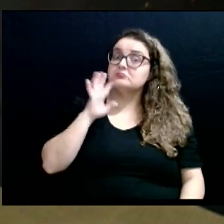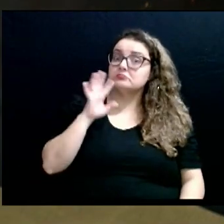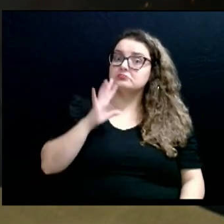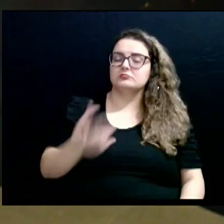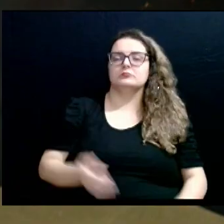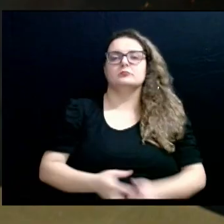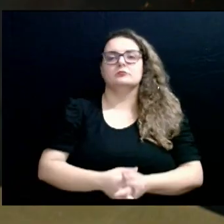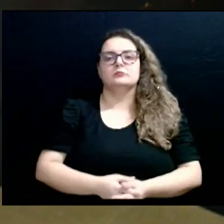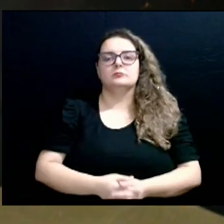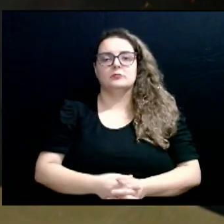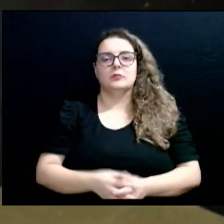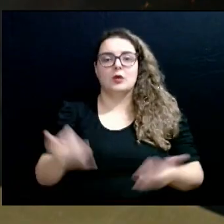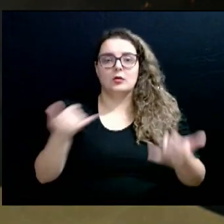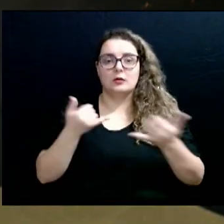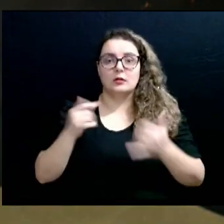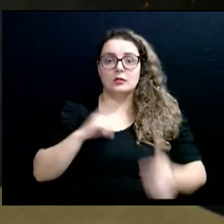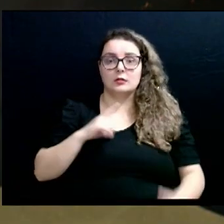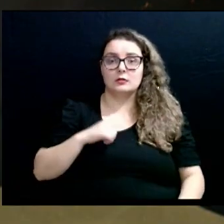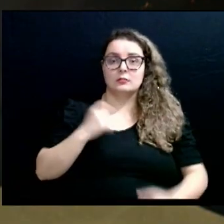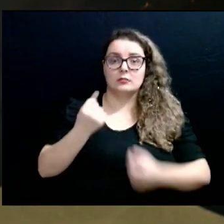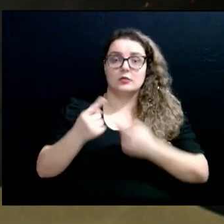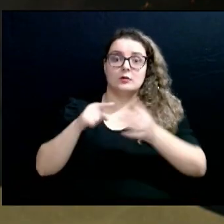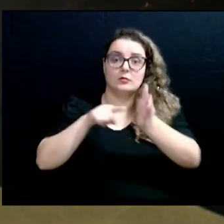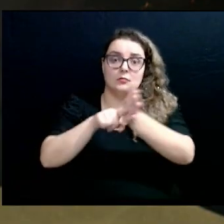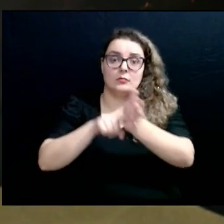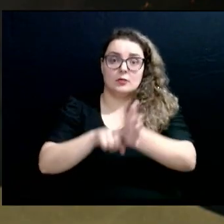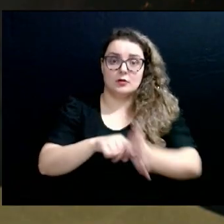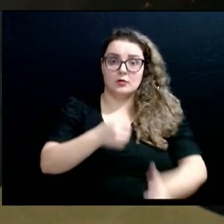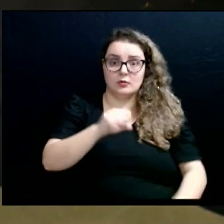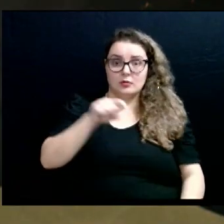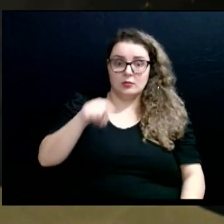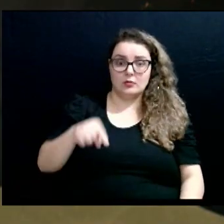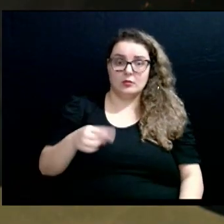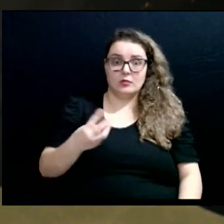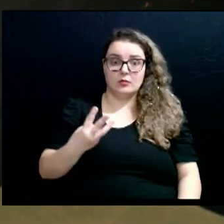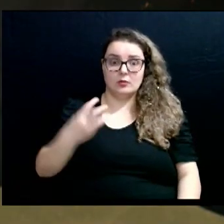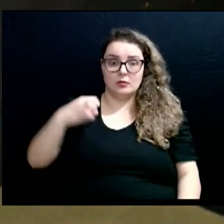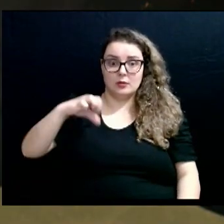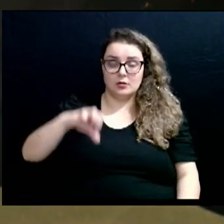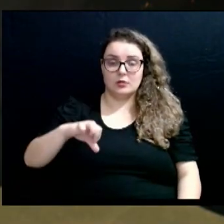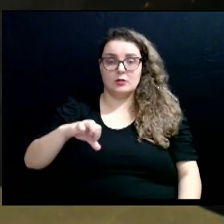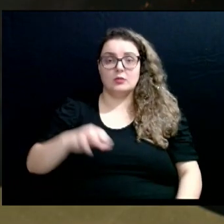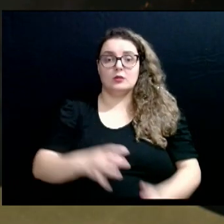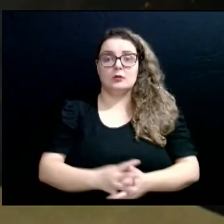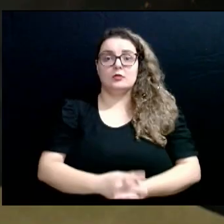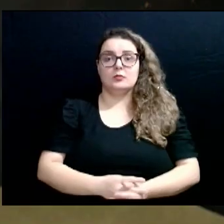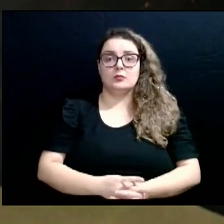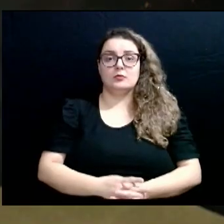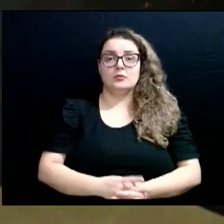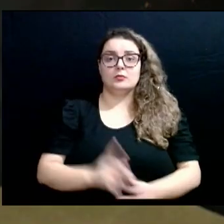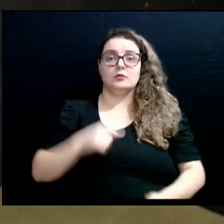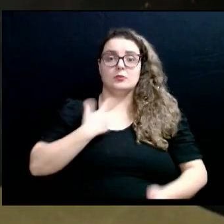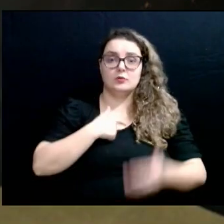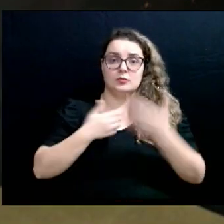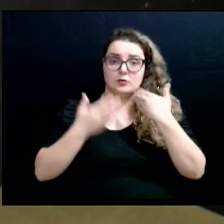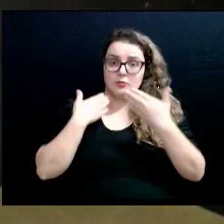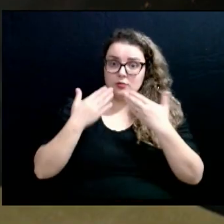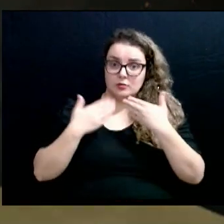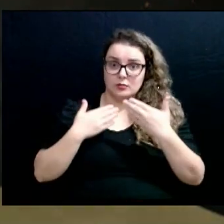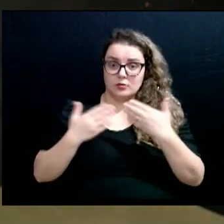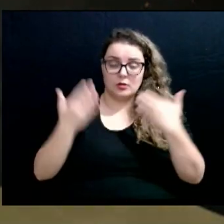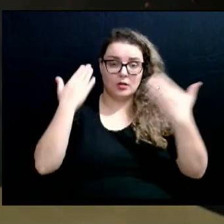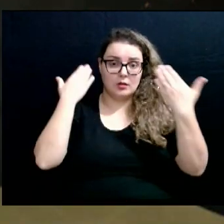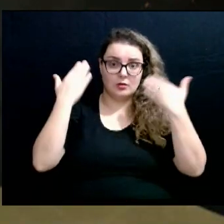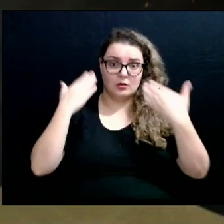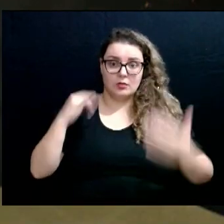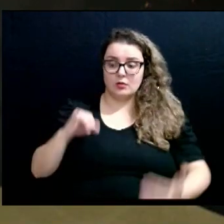falando aqui, nós temos algumas perguntas, agora 8 horas e 39 minutos. Nós estamos conversando com a psicóloga Isadora,